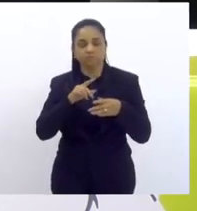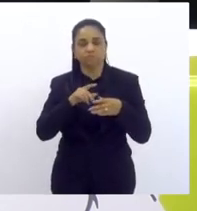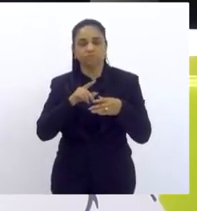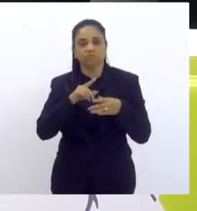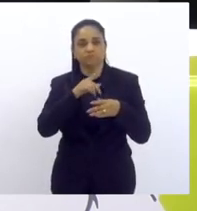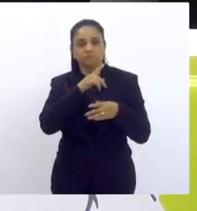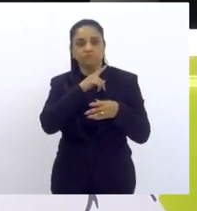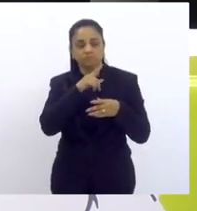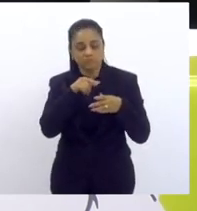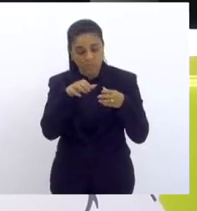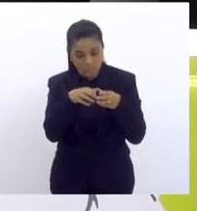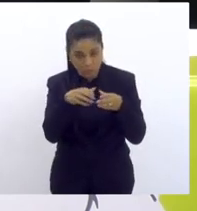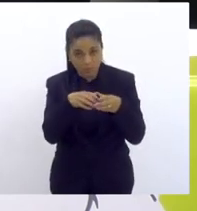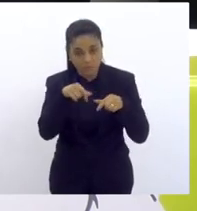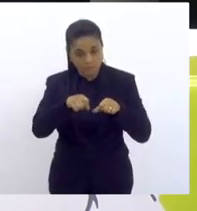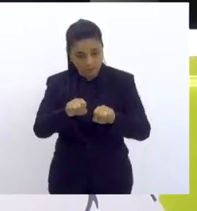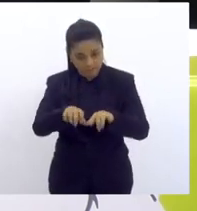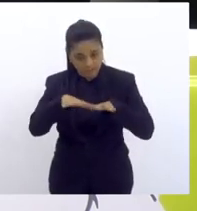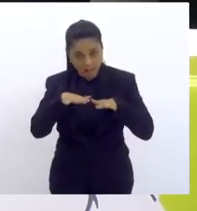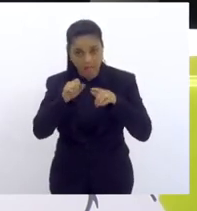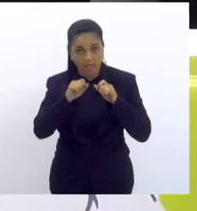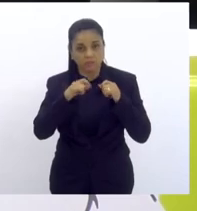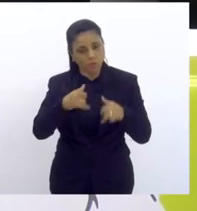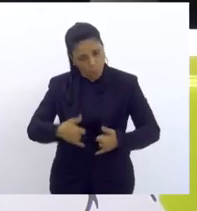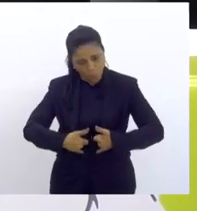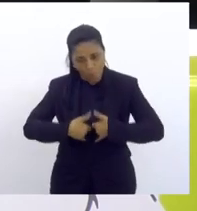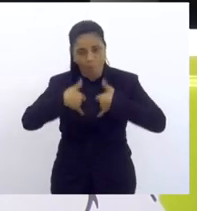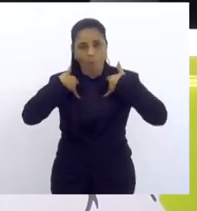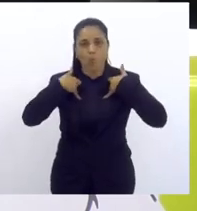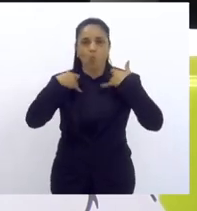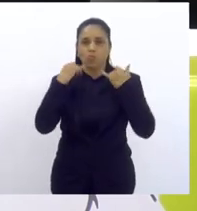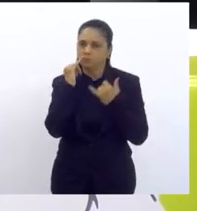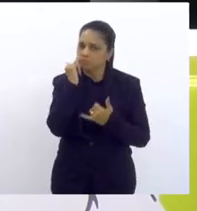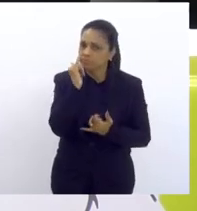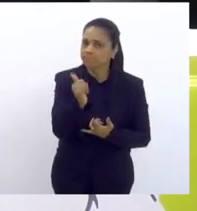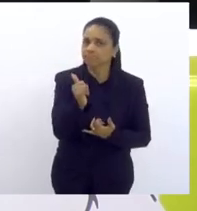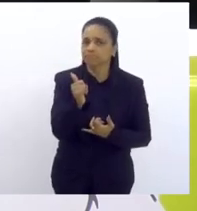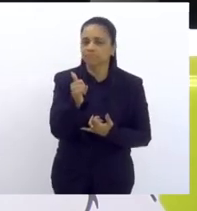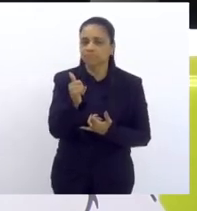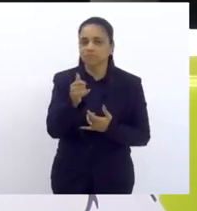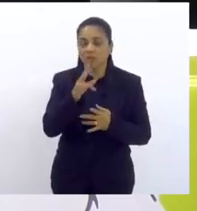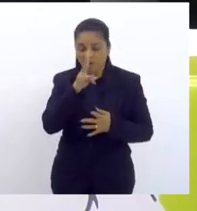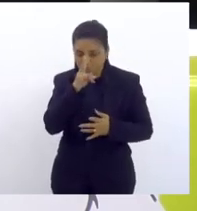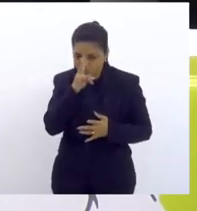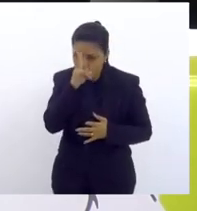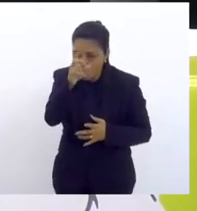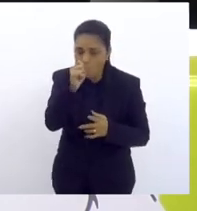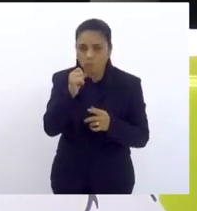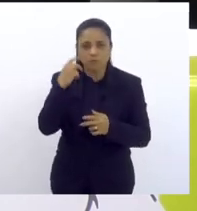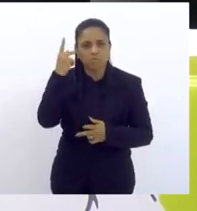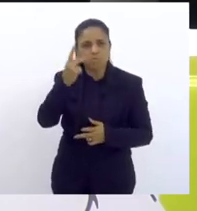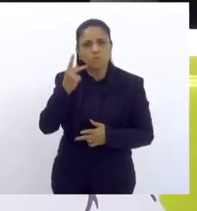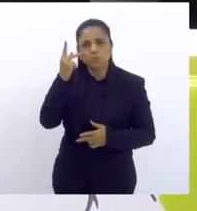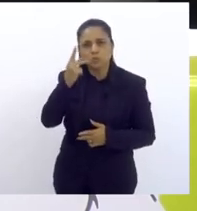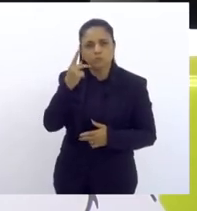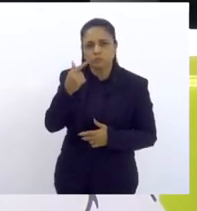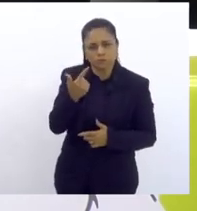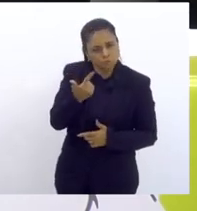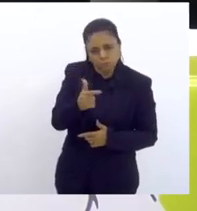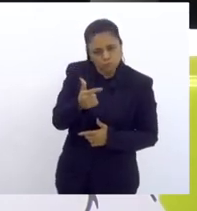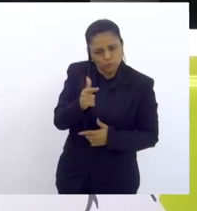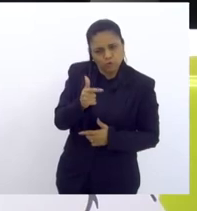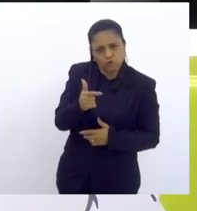de dizer isso que hoje a gente tem força política que não existia